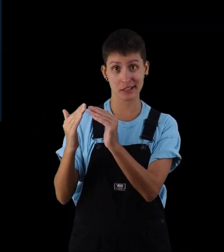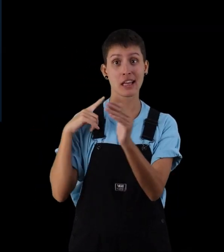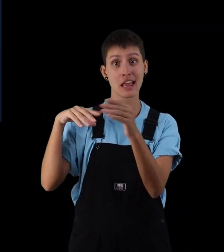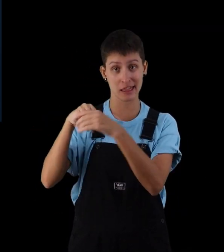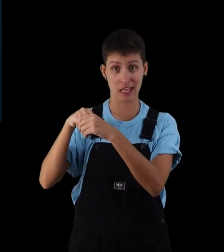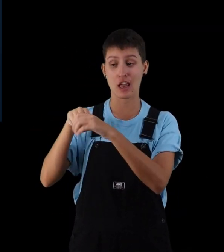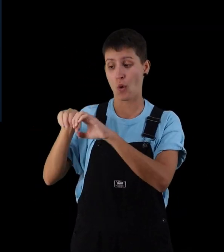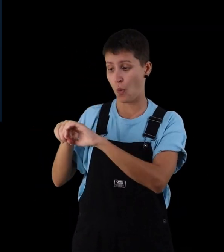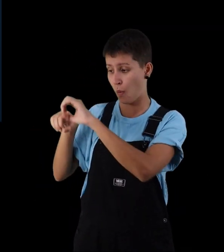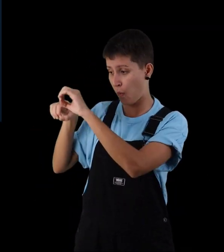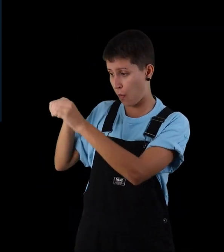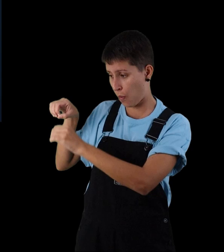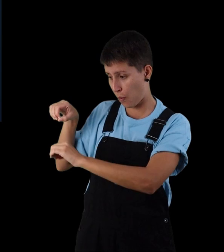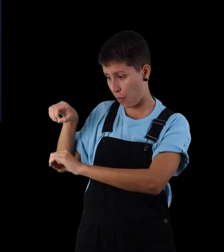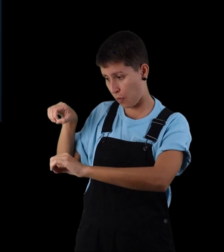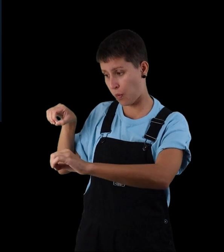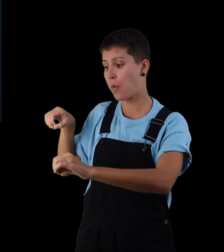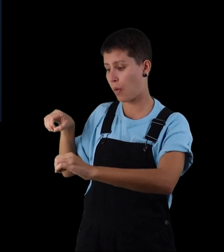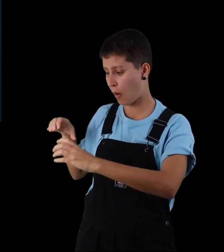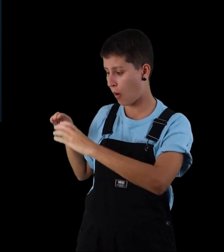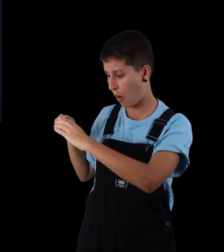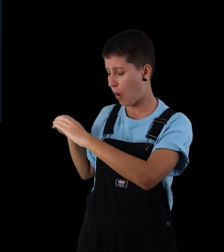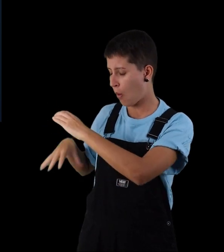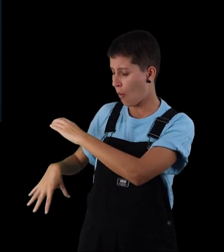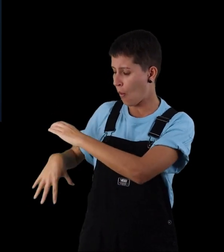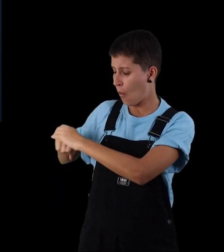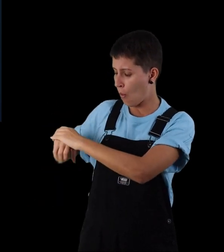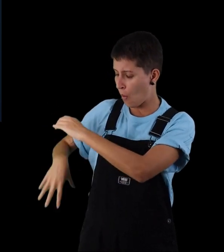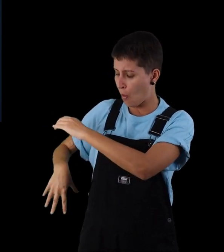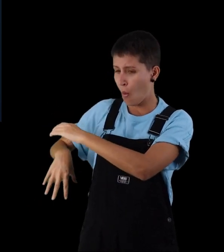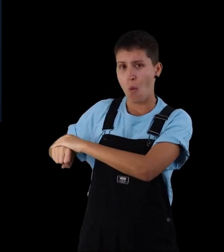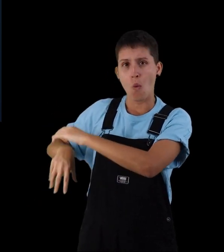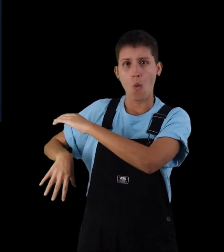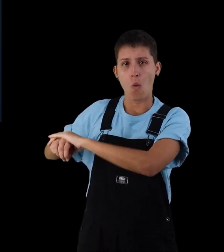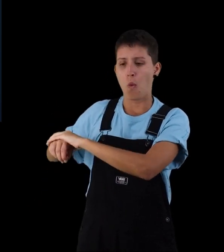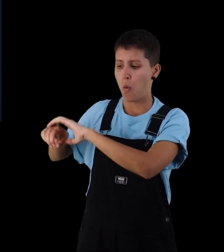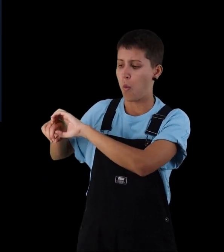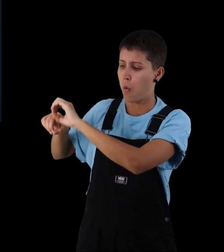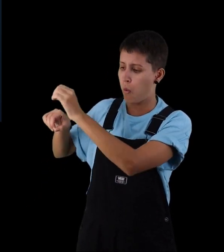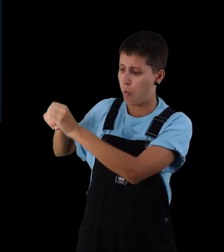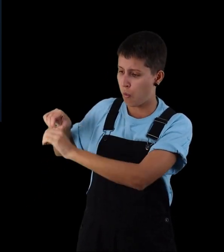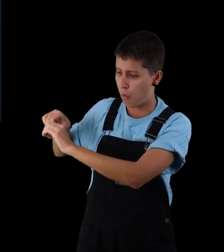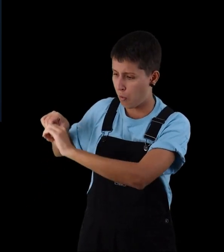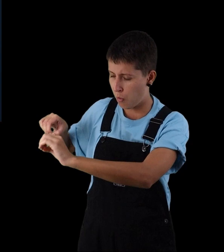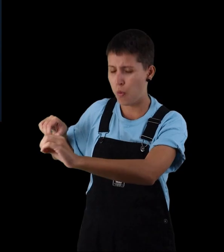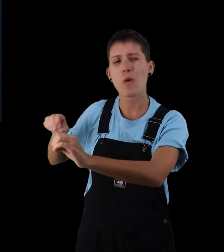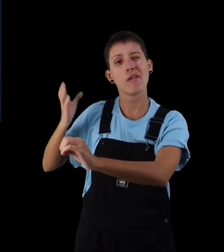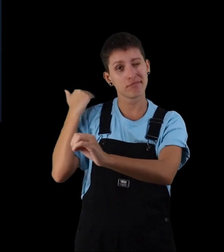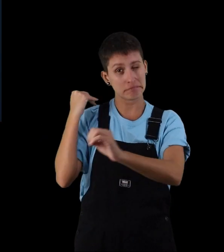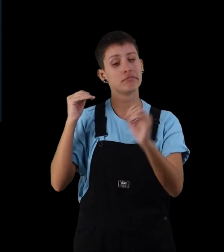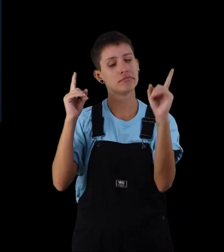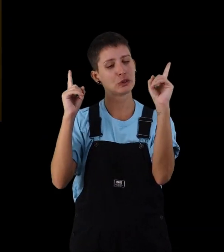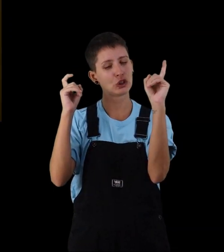tinham sistema de encanamento, feito por bombas que puxavam a água dos poços. Tudo era